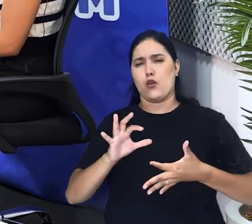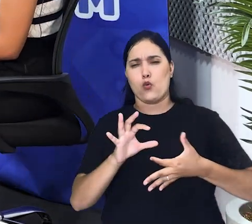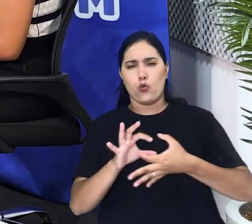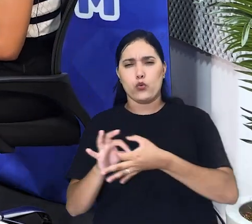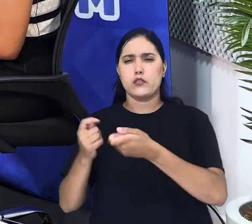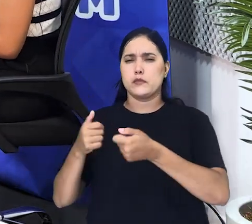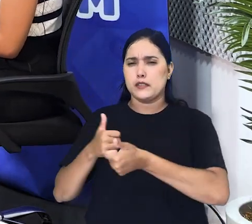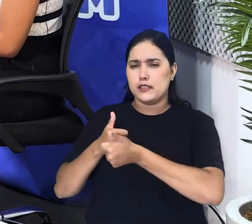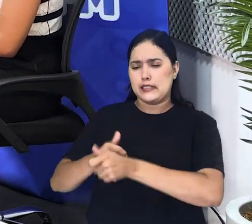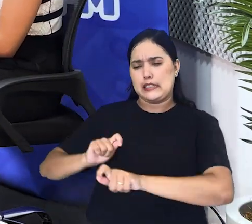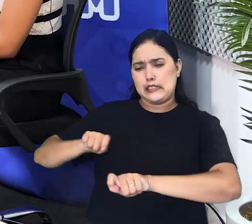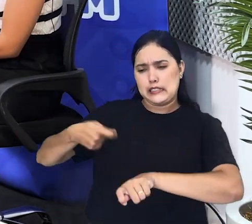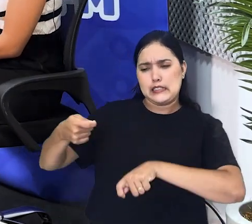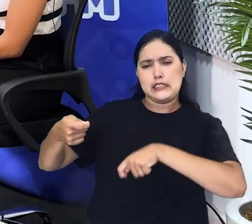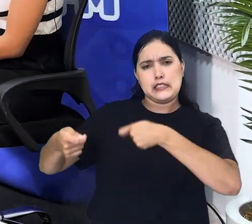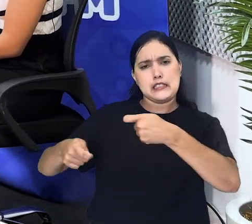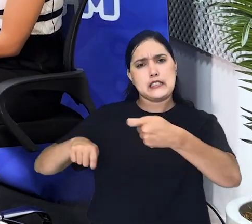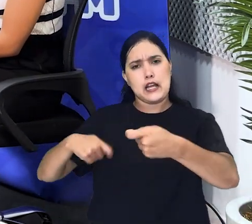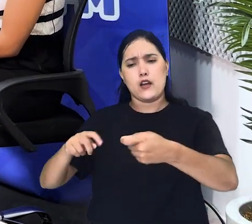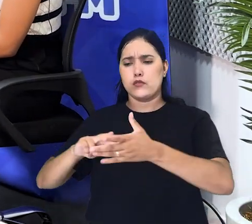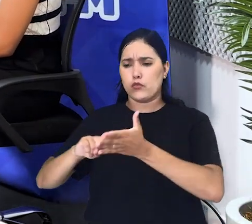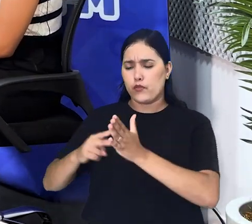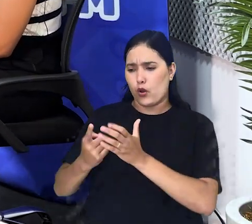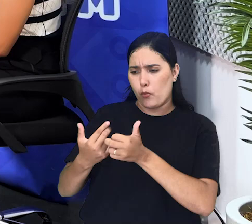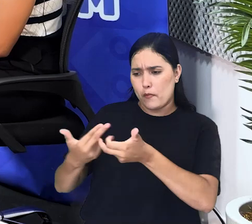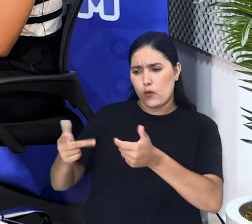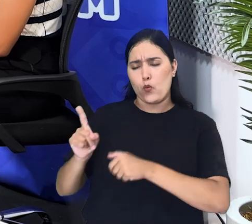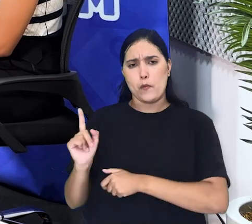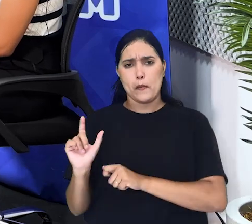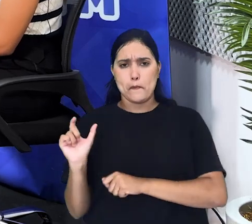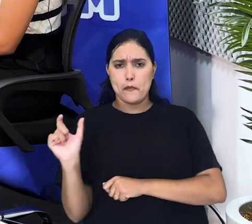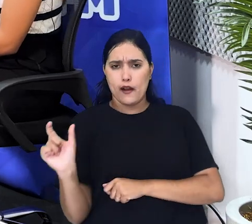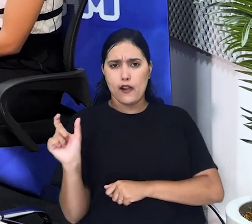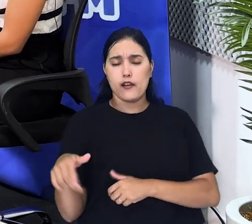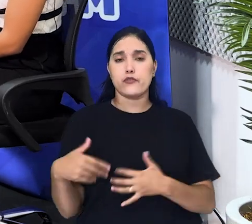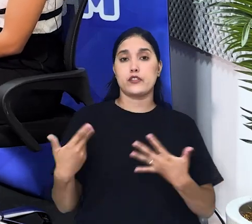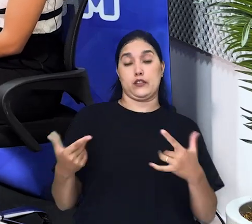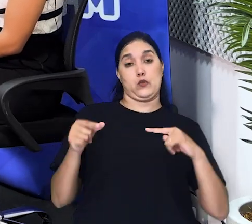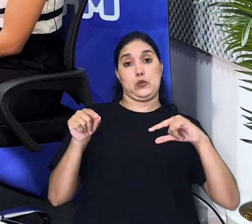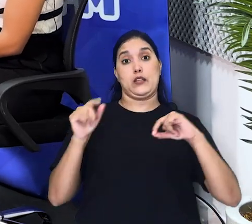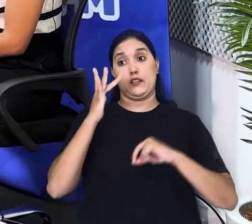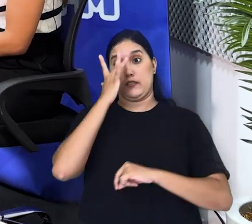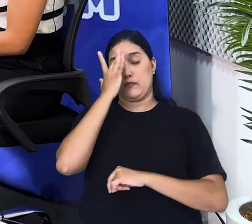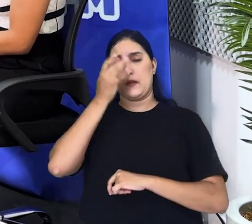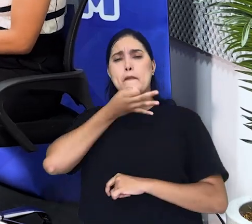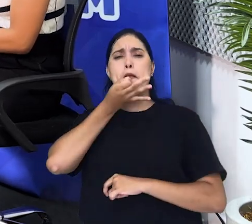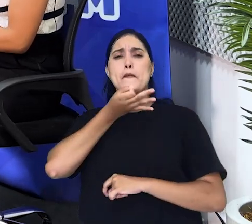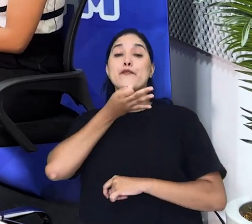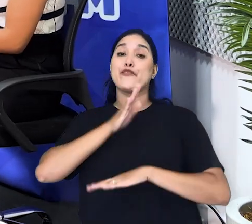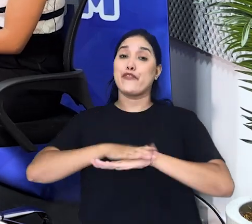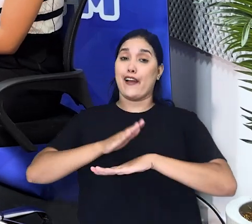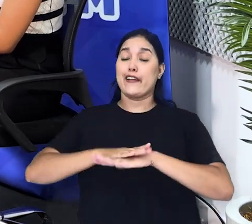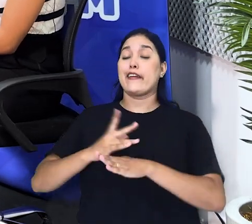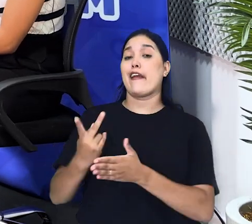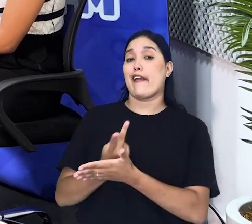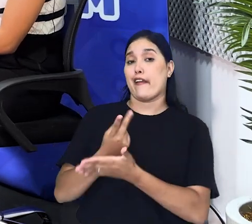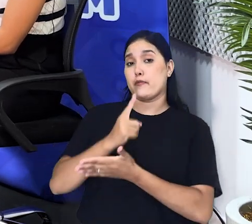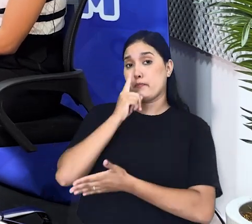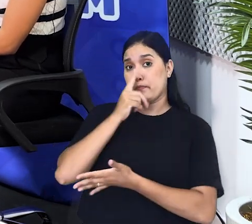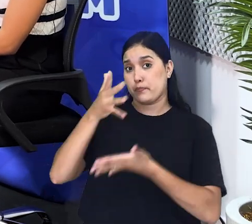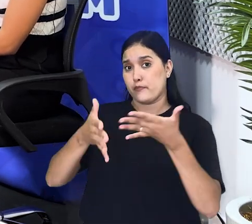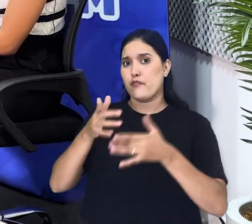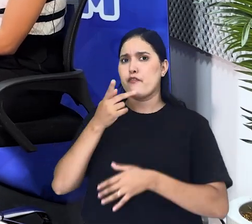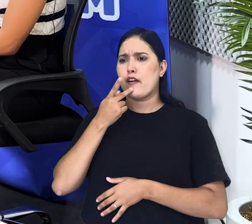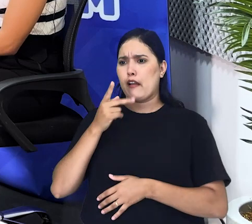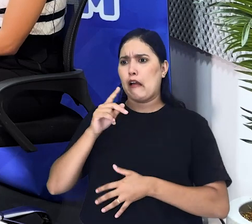nasce, né, ele faz qualquer linguagem. Aí eu vou falando com o bebê com voz de bebê. Isso é uma linguagem. Mas eu não